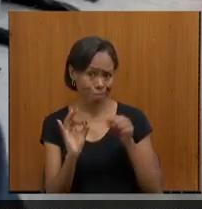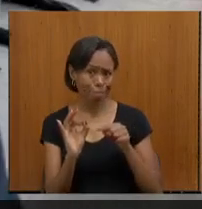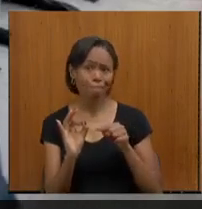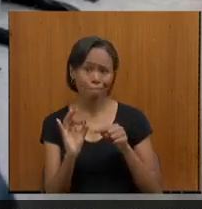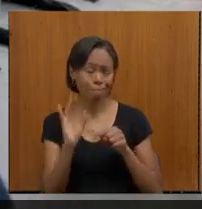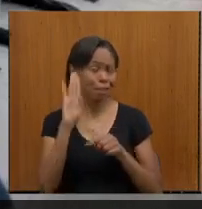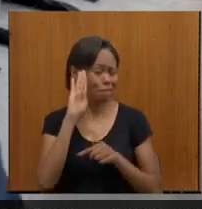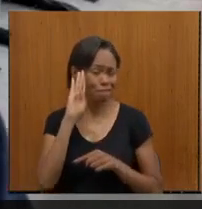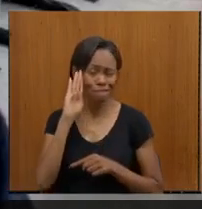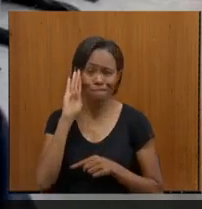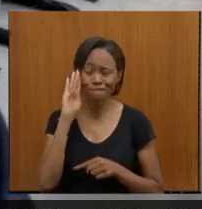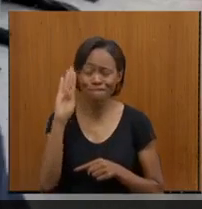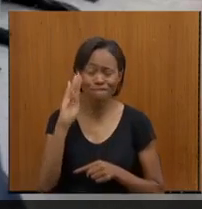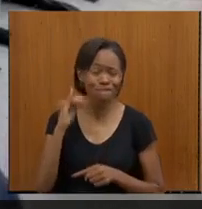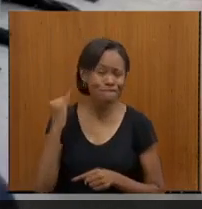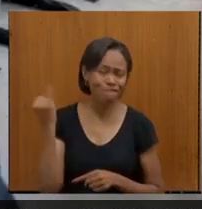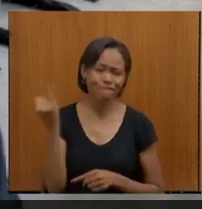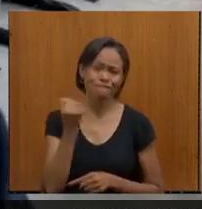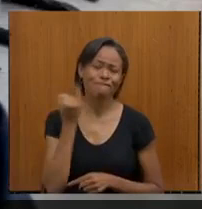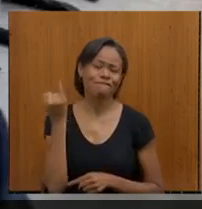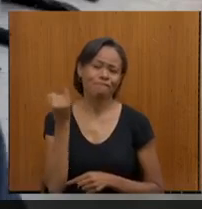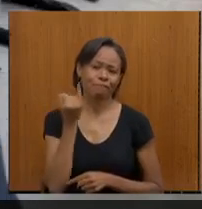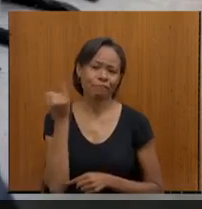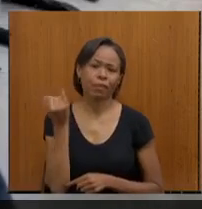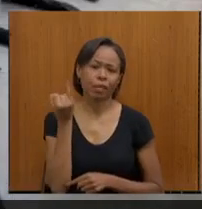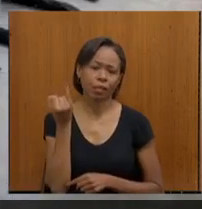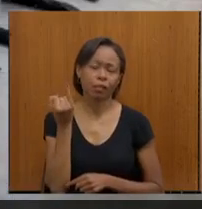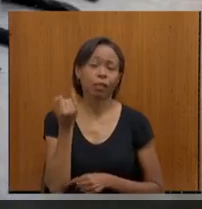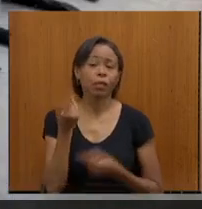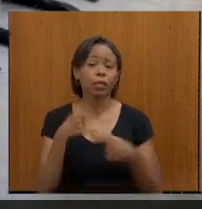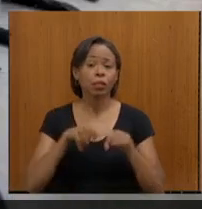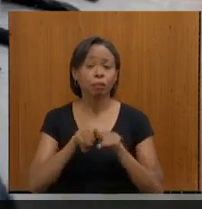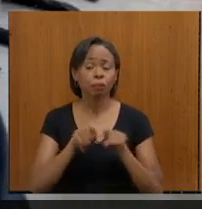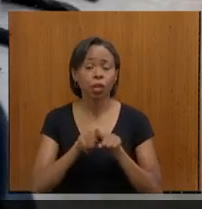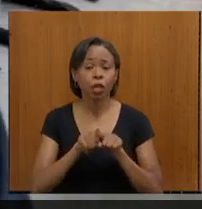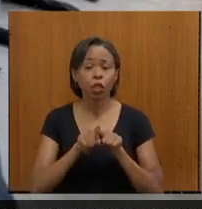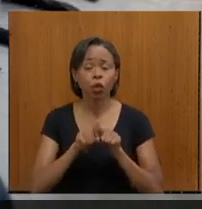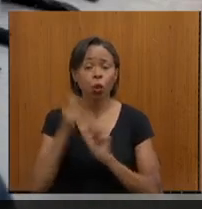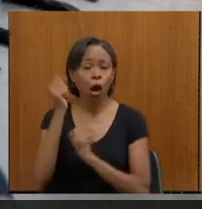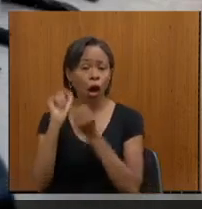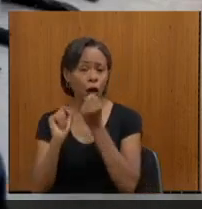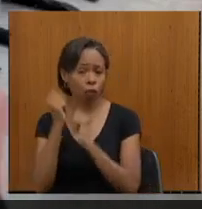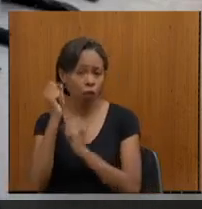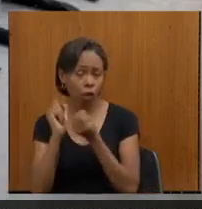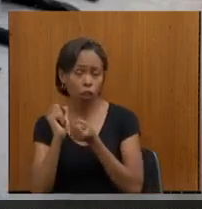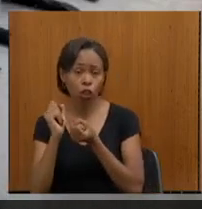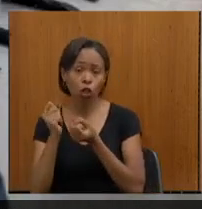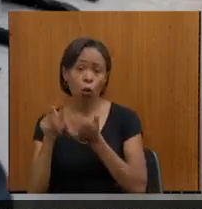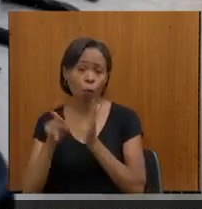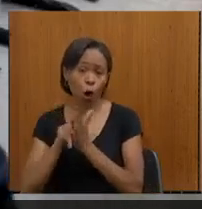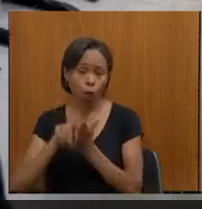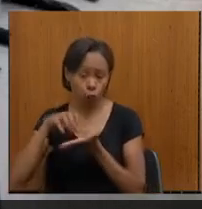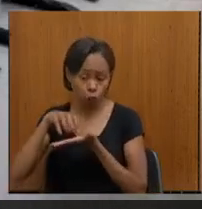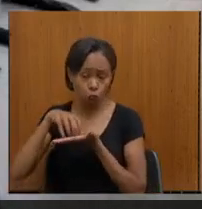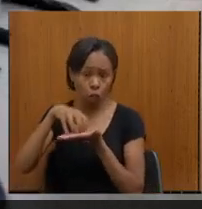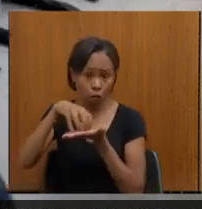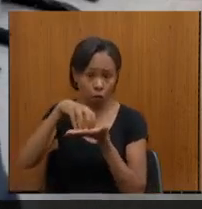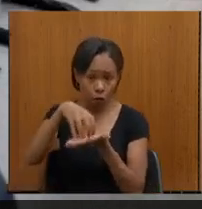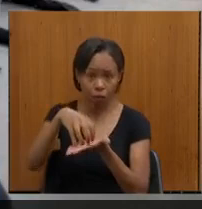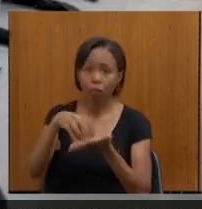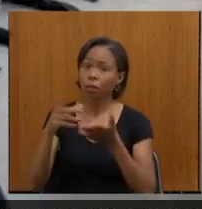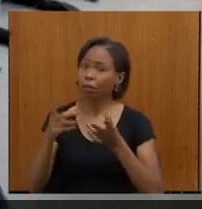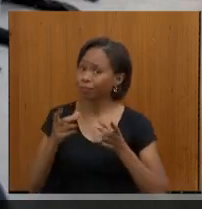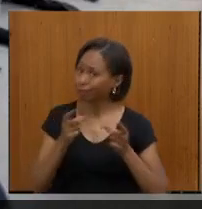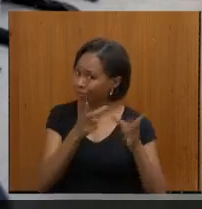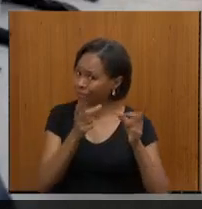e também além disso a todo o sector de transporte não deu não vai precisar importar e na